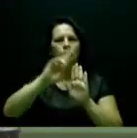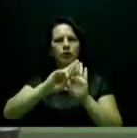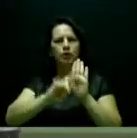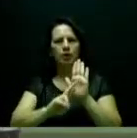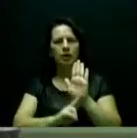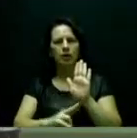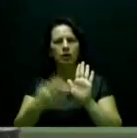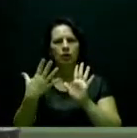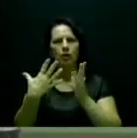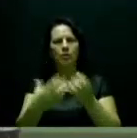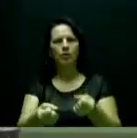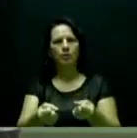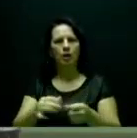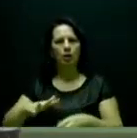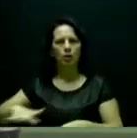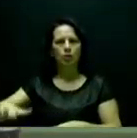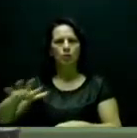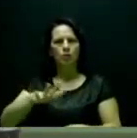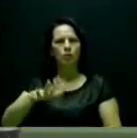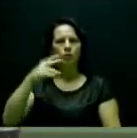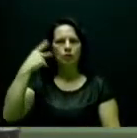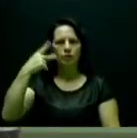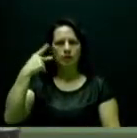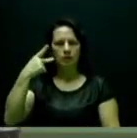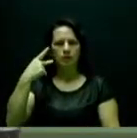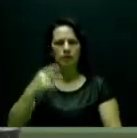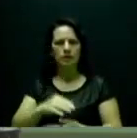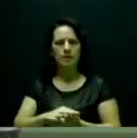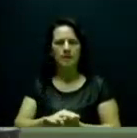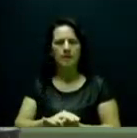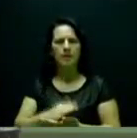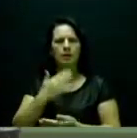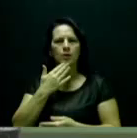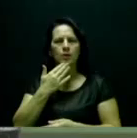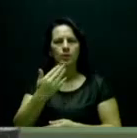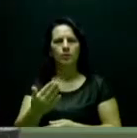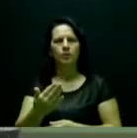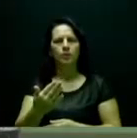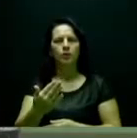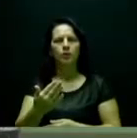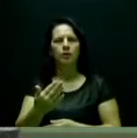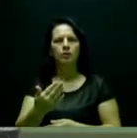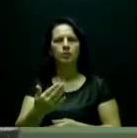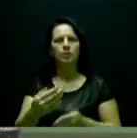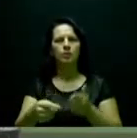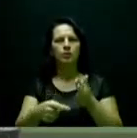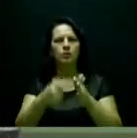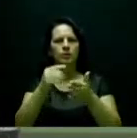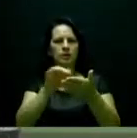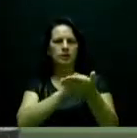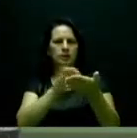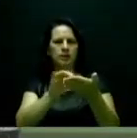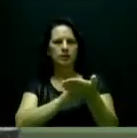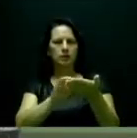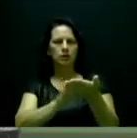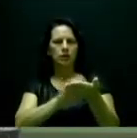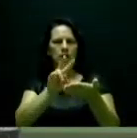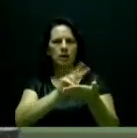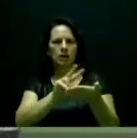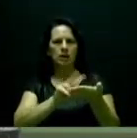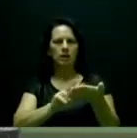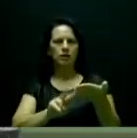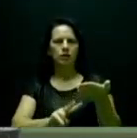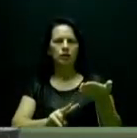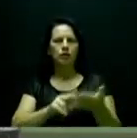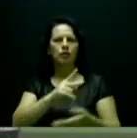requerimento aprovado pelo plenário desta casa. Solicito ao senhor primeiro secretário que proceda à leitura